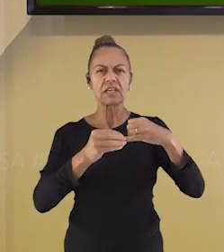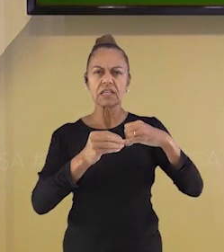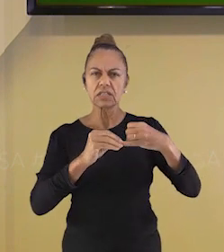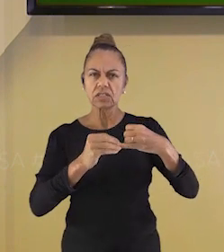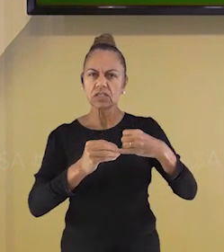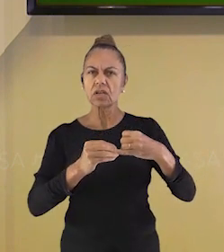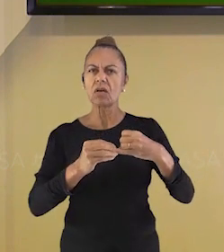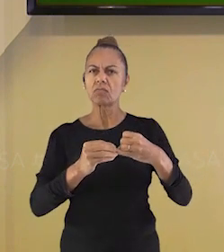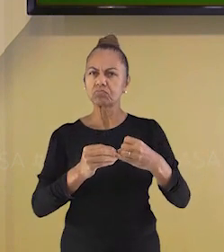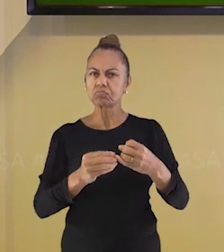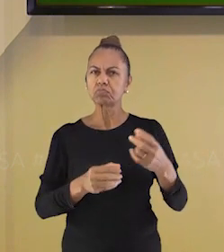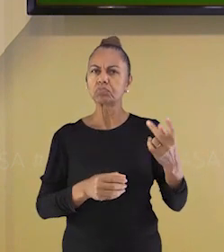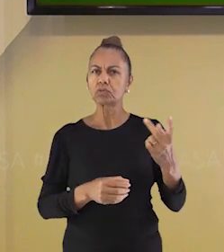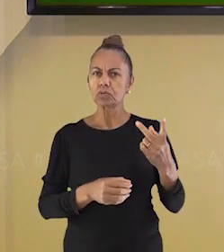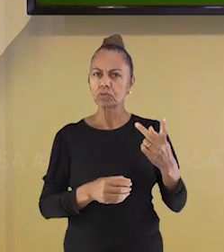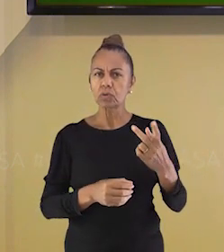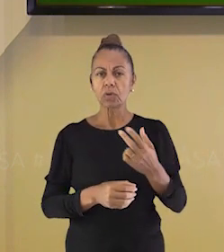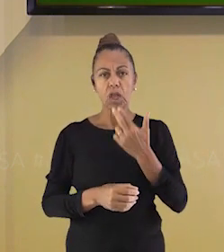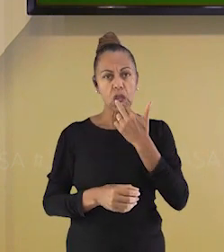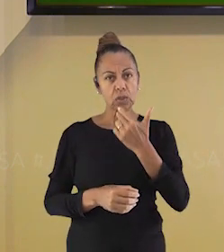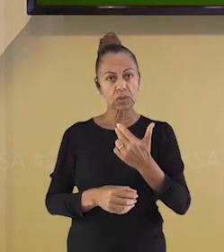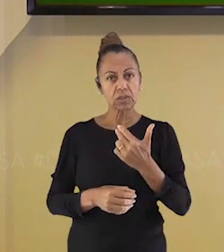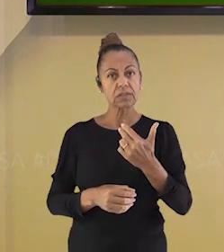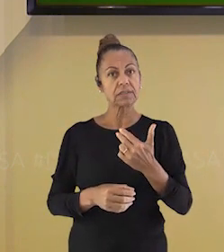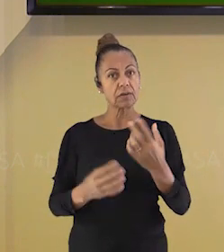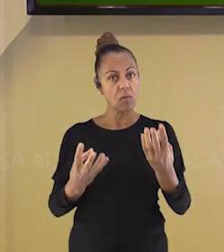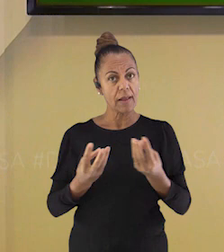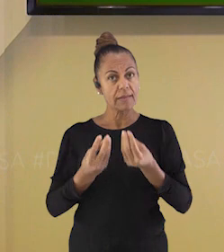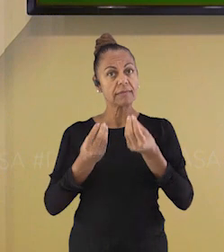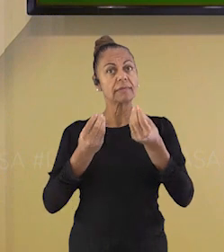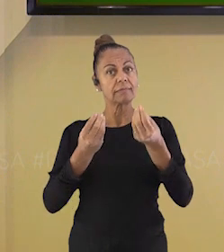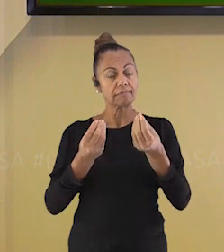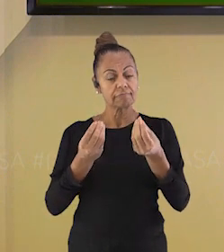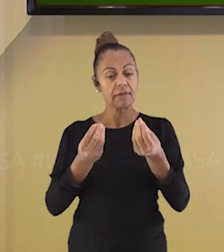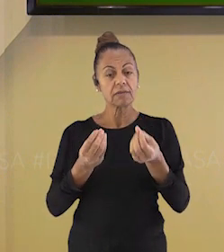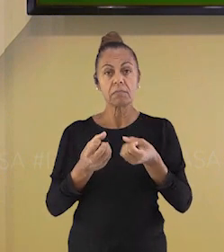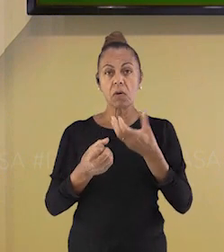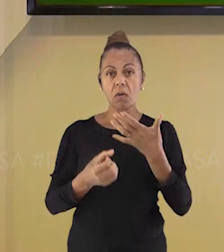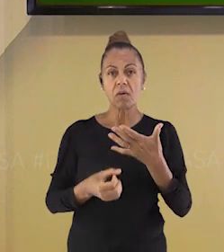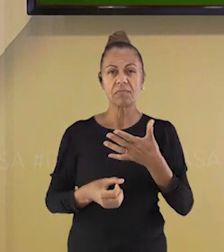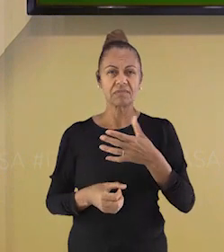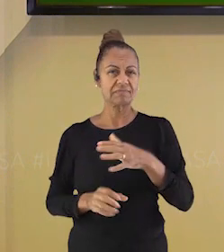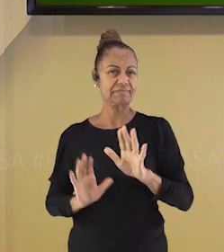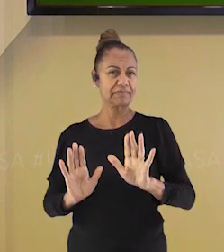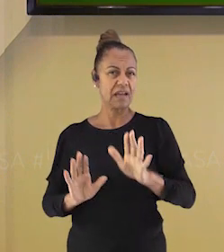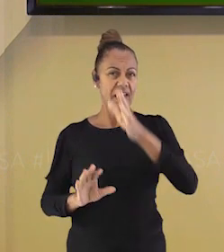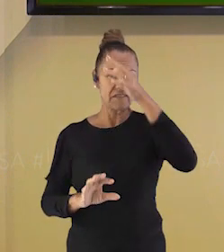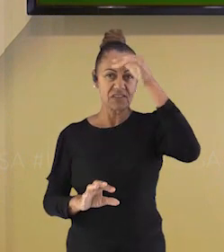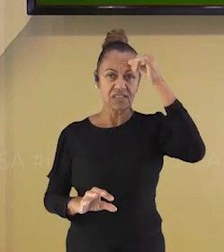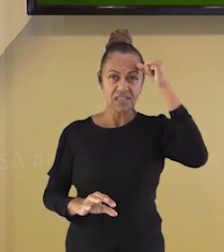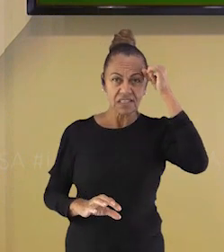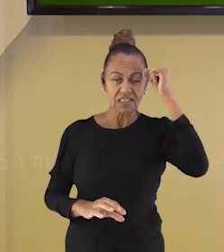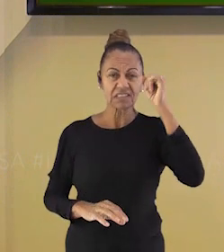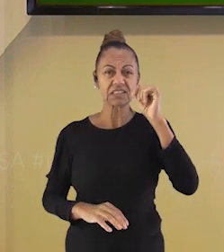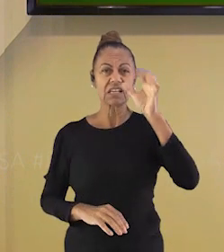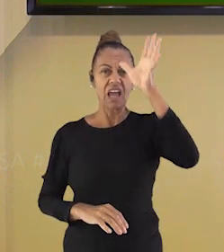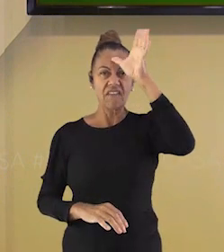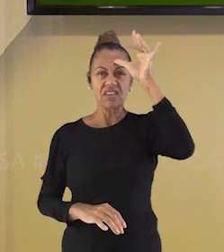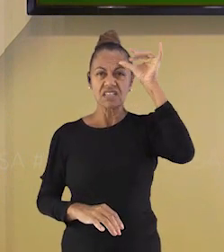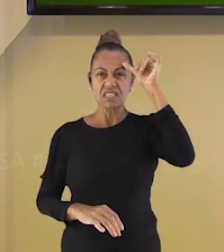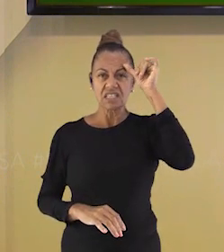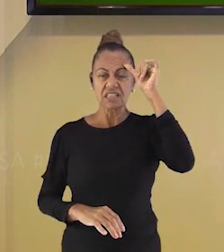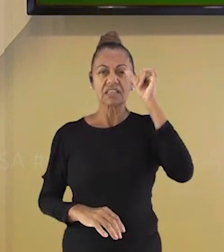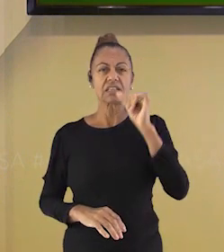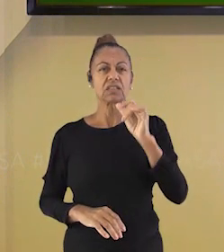do arroz e feijão serem considerados de boa qualidade nutricional, as bebidas que citei, refrigerante